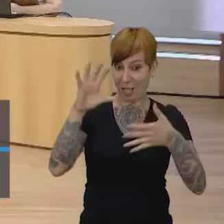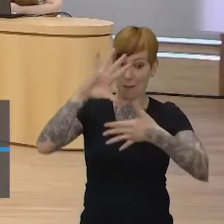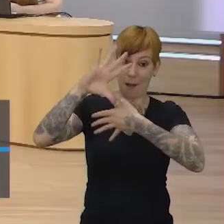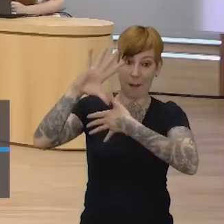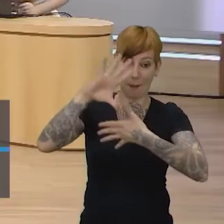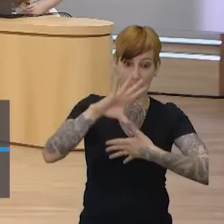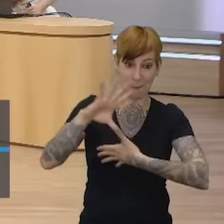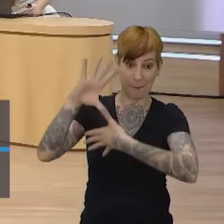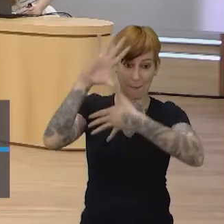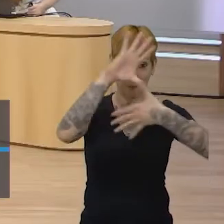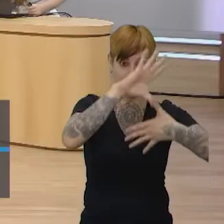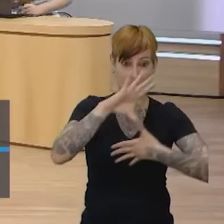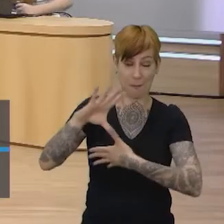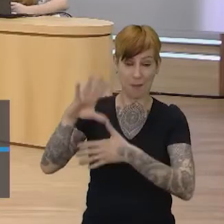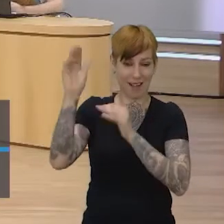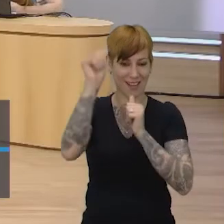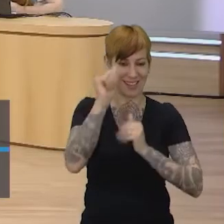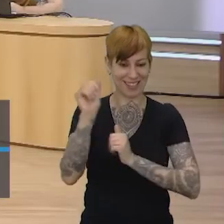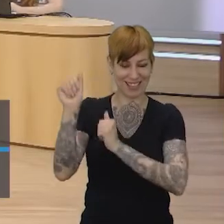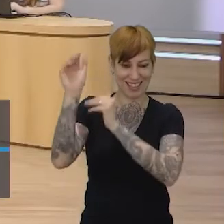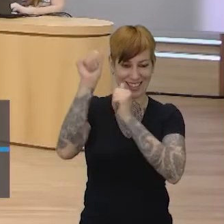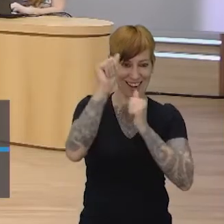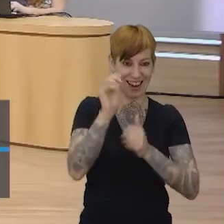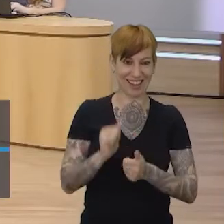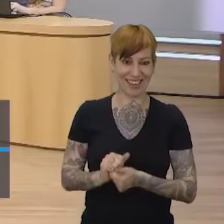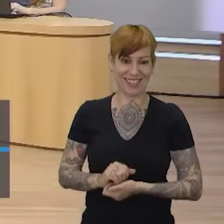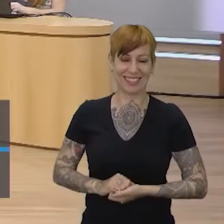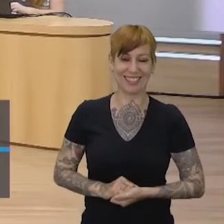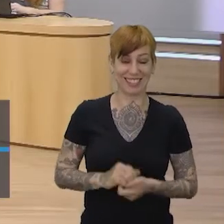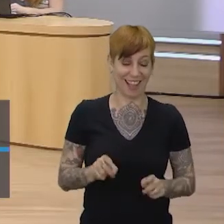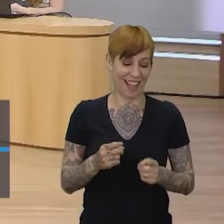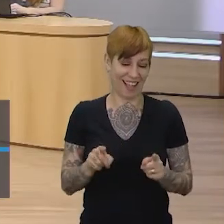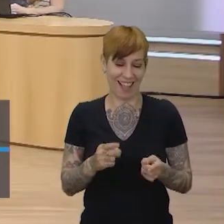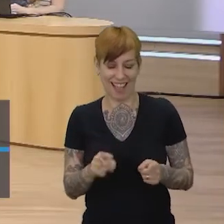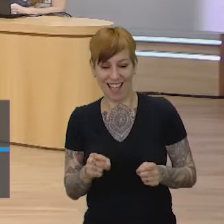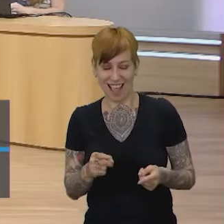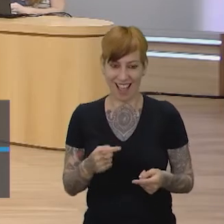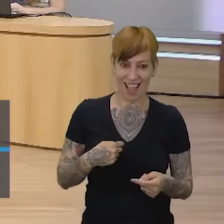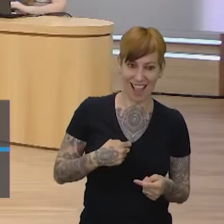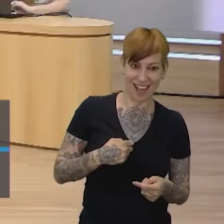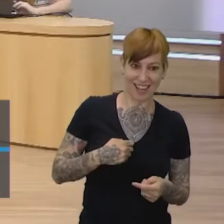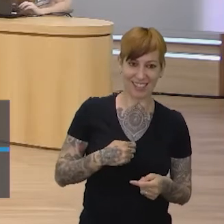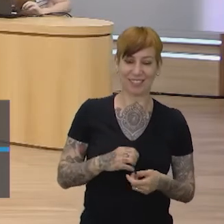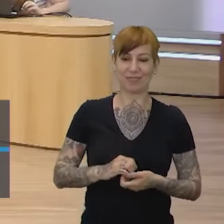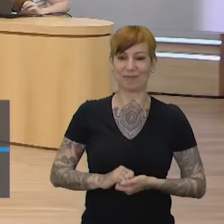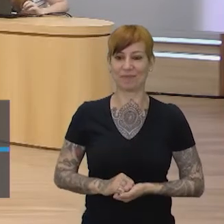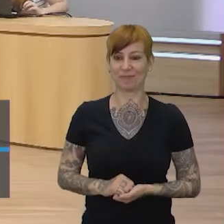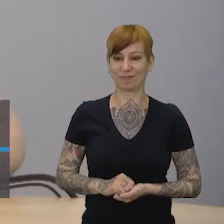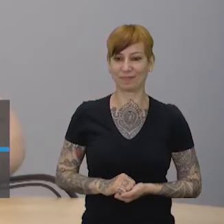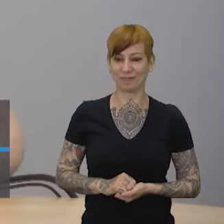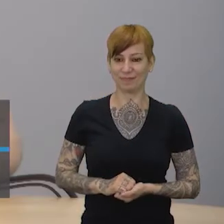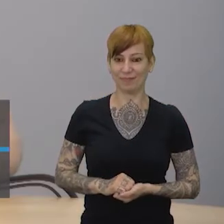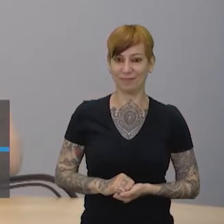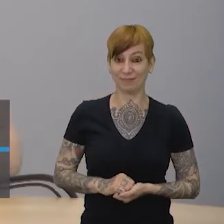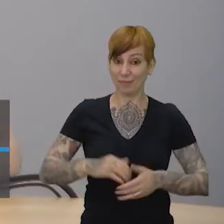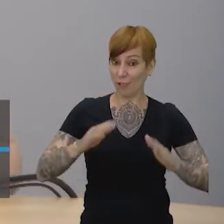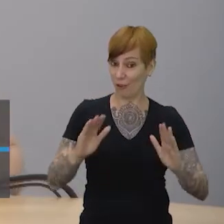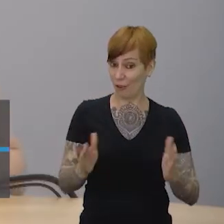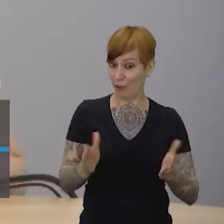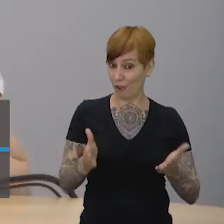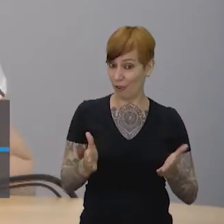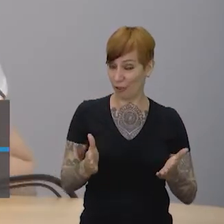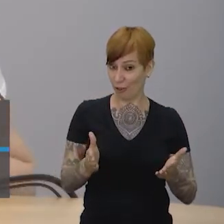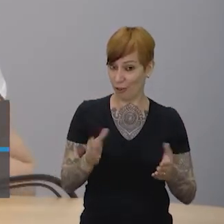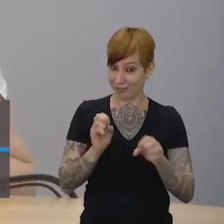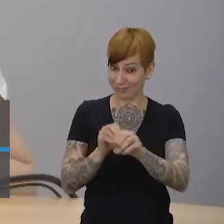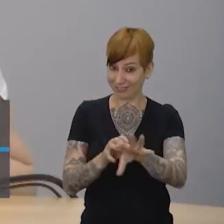América Espanhola. Soy louco por ti, América. Soy louco por ti de amores. Ah, então peraí. Então hoje quem vai ministrar